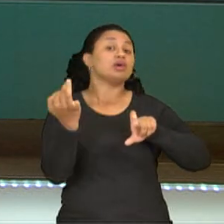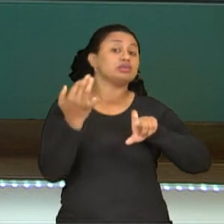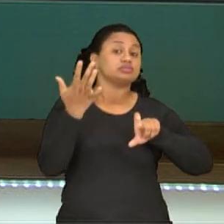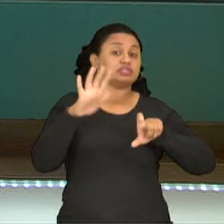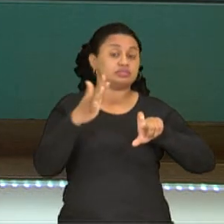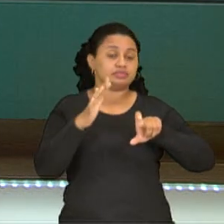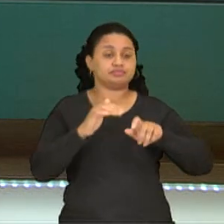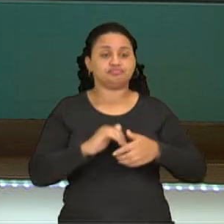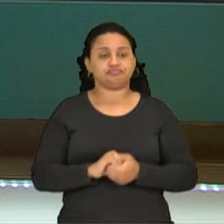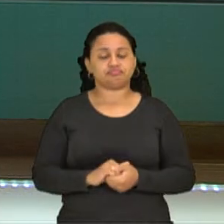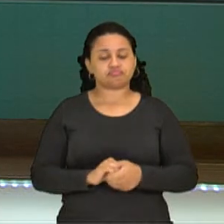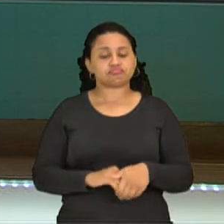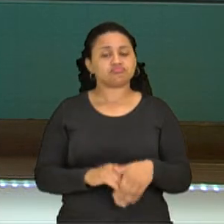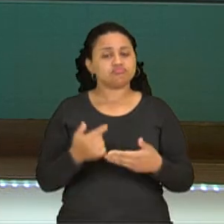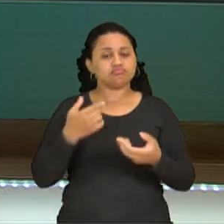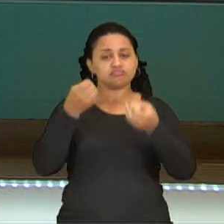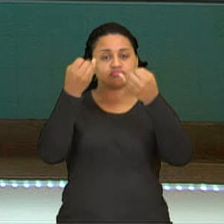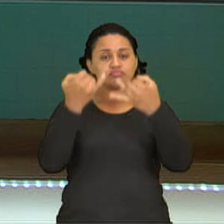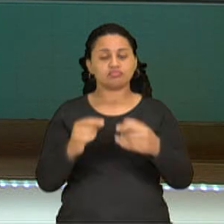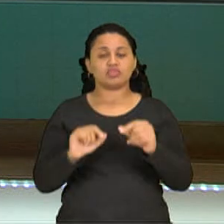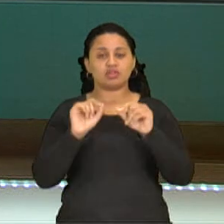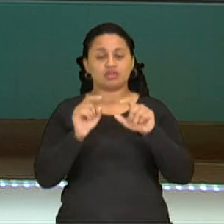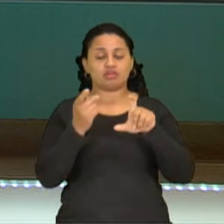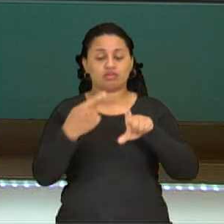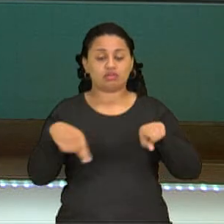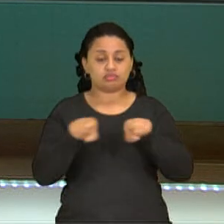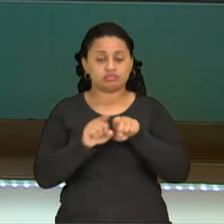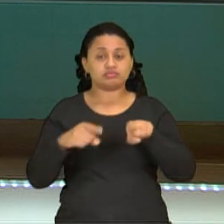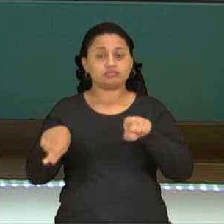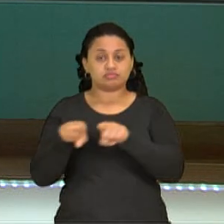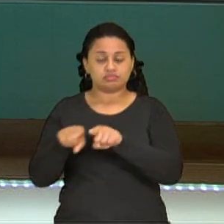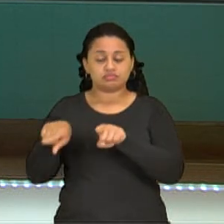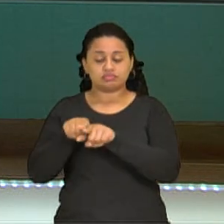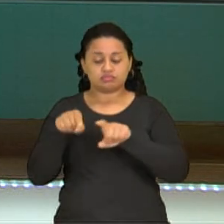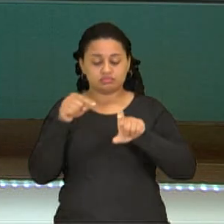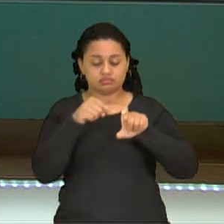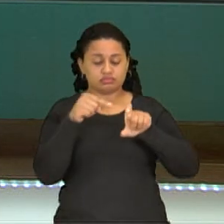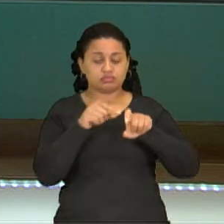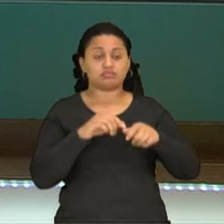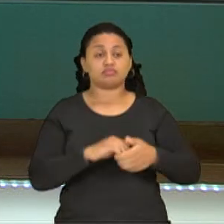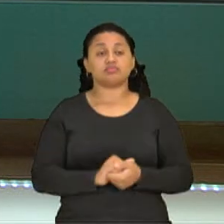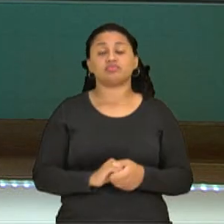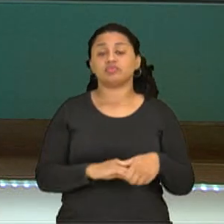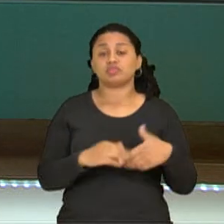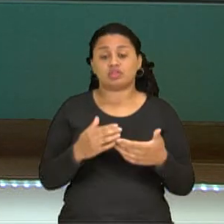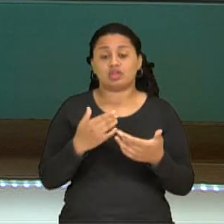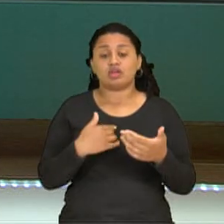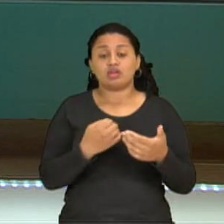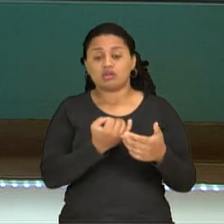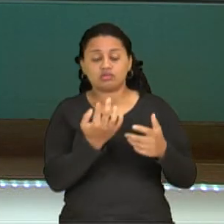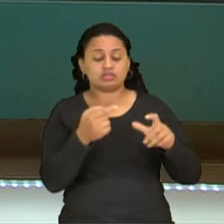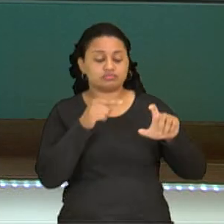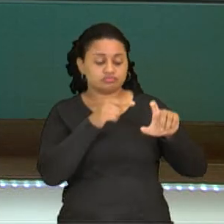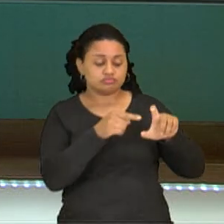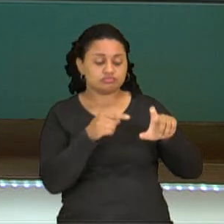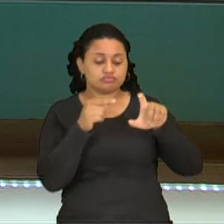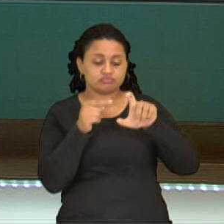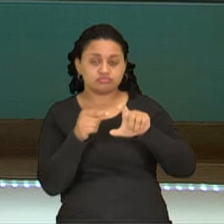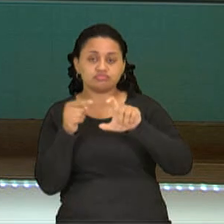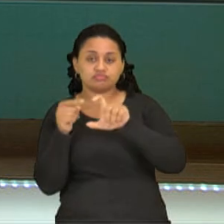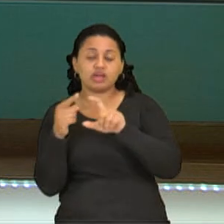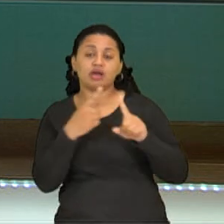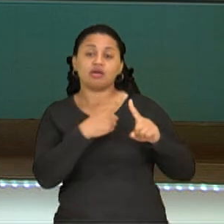determinar. Quando a professora fala em repetição de base, quantas vezes essa base